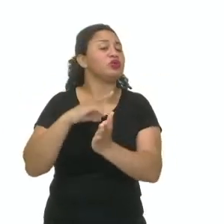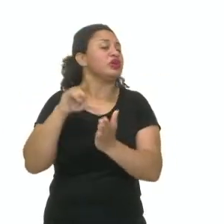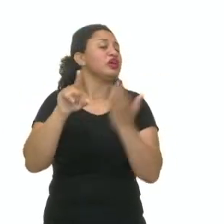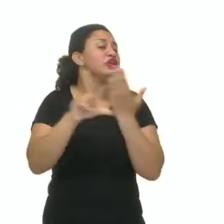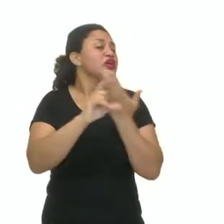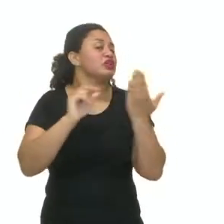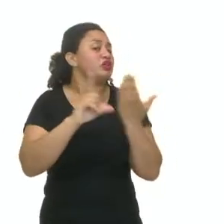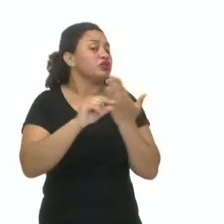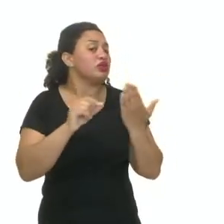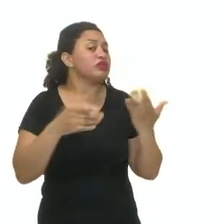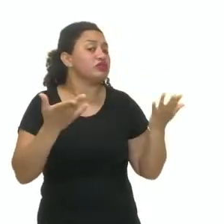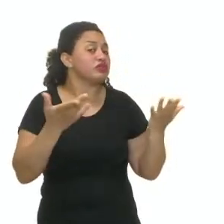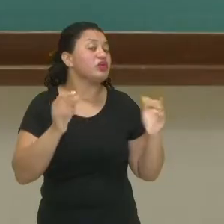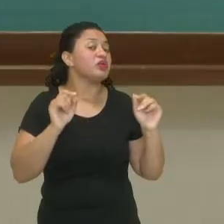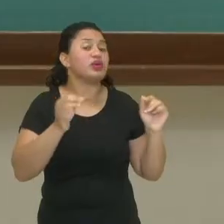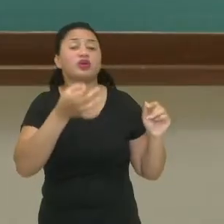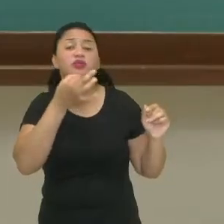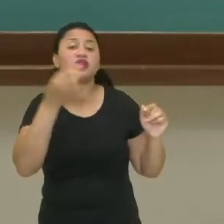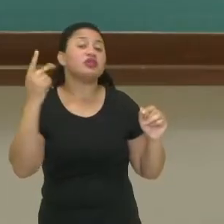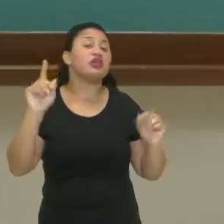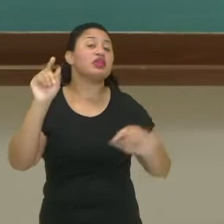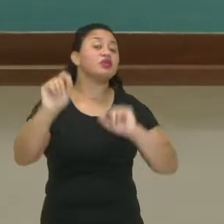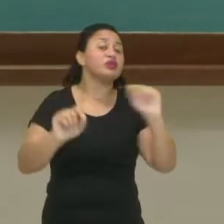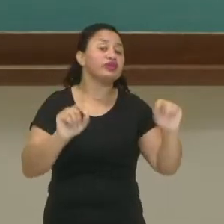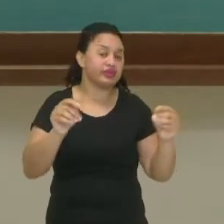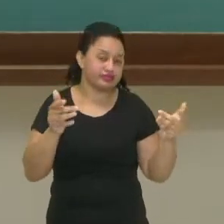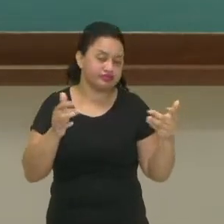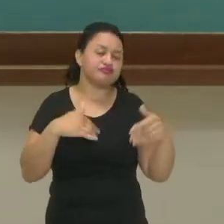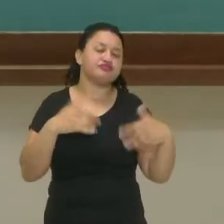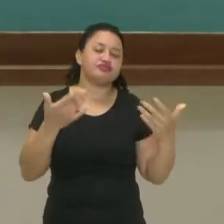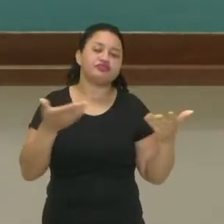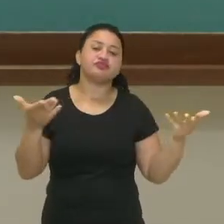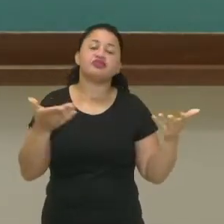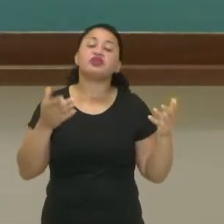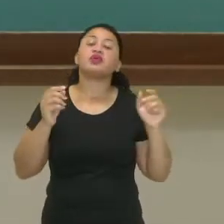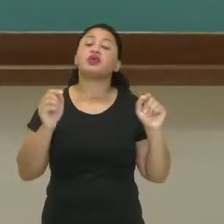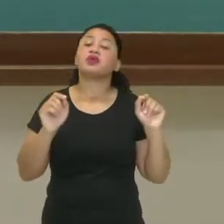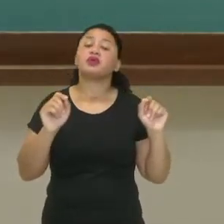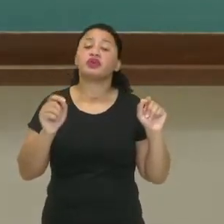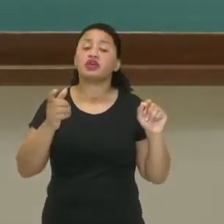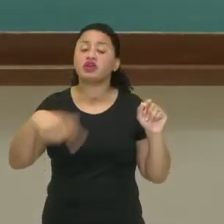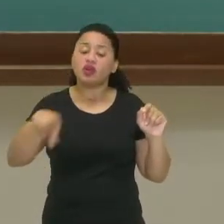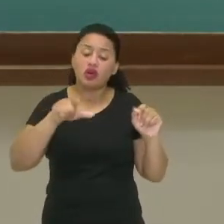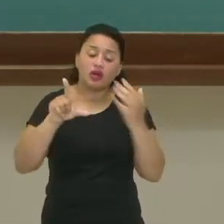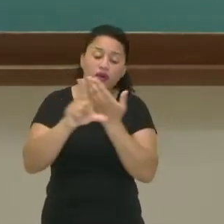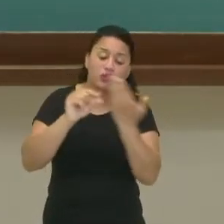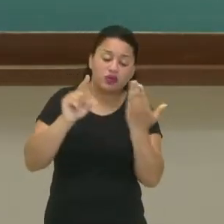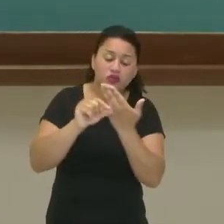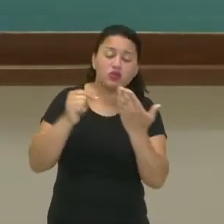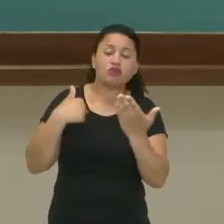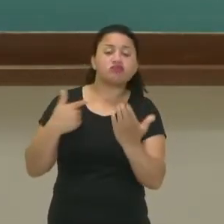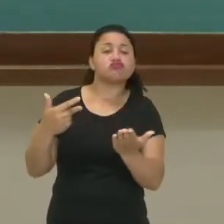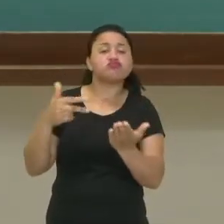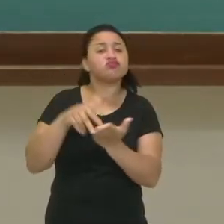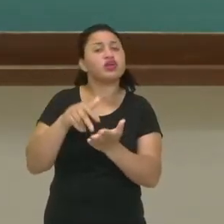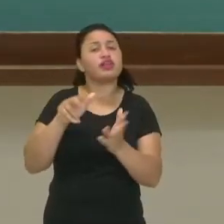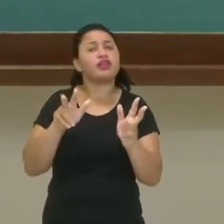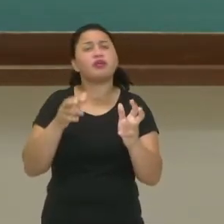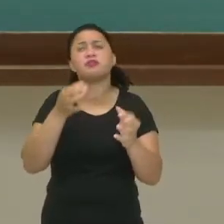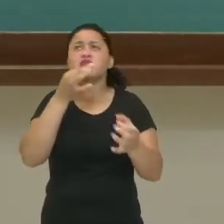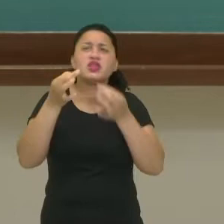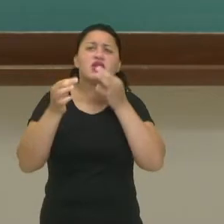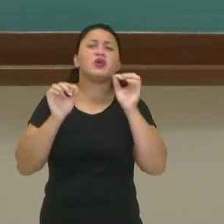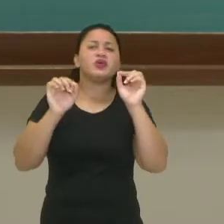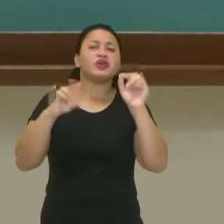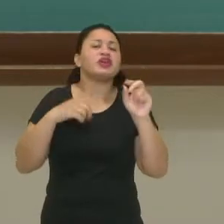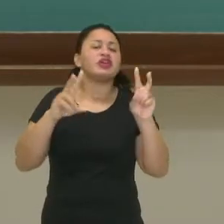assumido pelo autor? Então, meu caro e minha cara, o que será que o autor se posiciona em relação ao consumo?